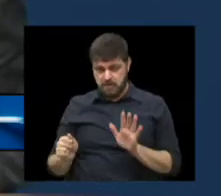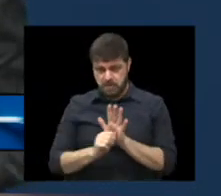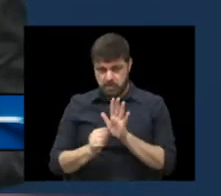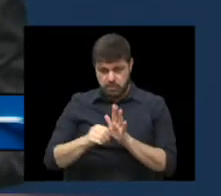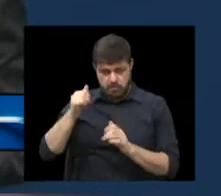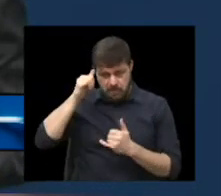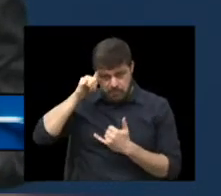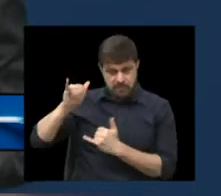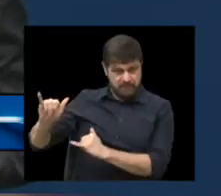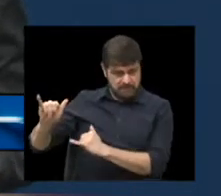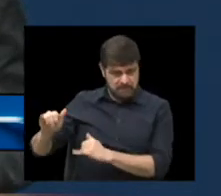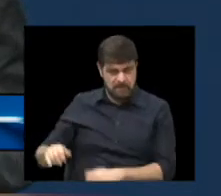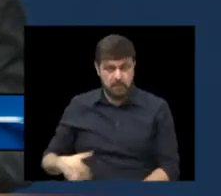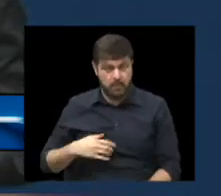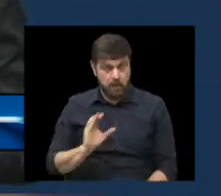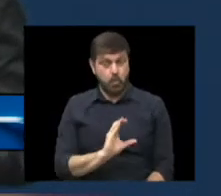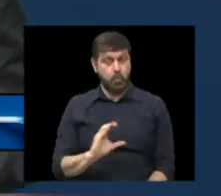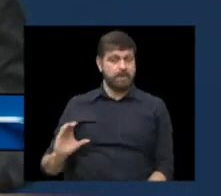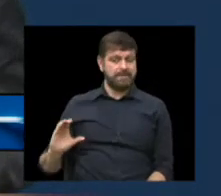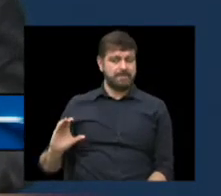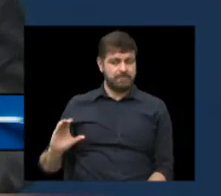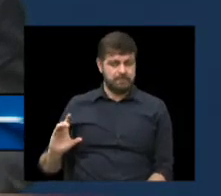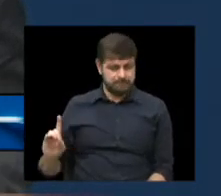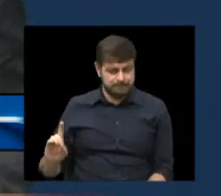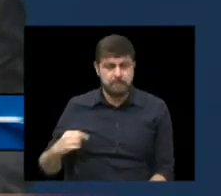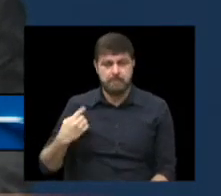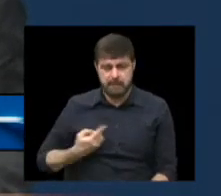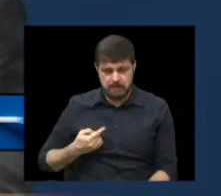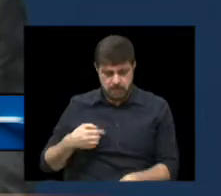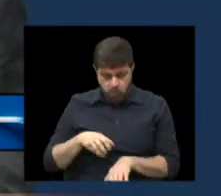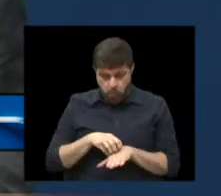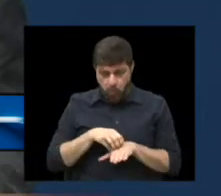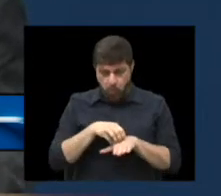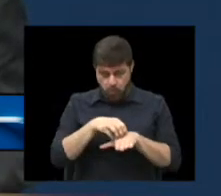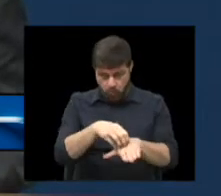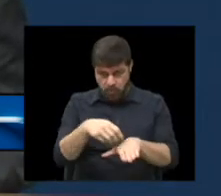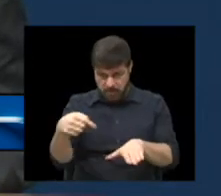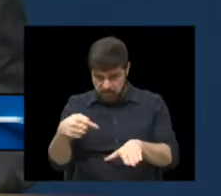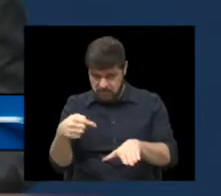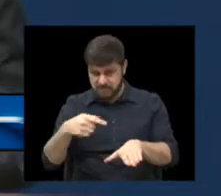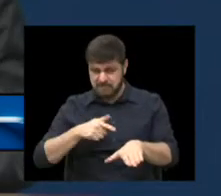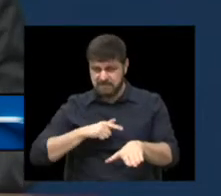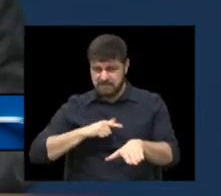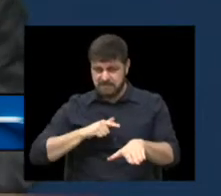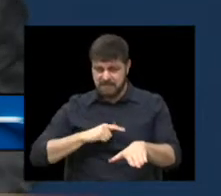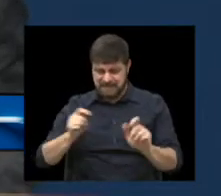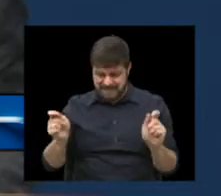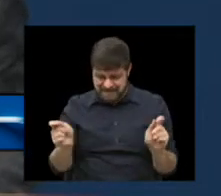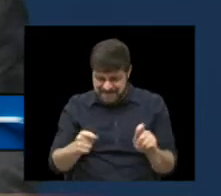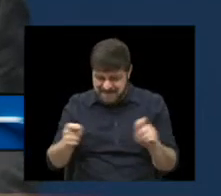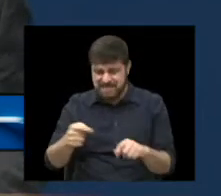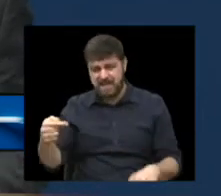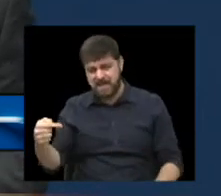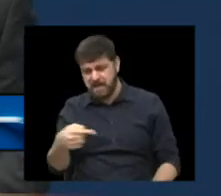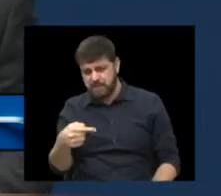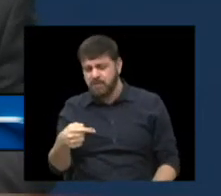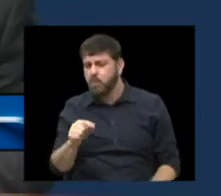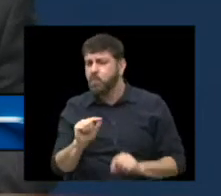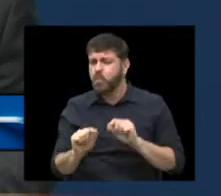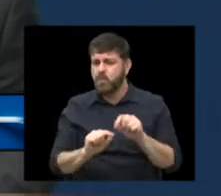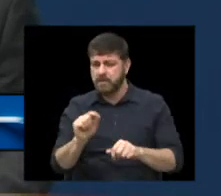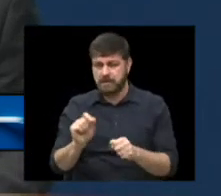tem todo um amparo, um monitoramento que proporciona, né,